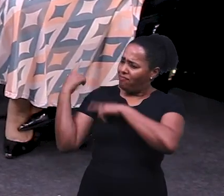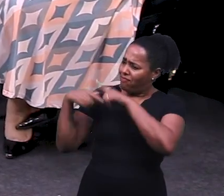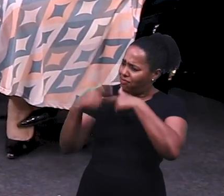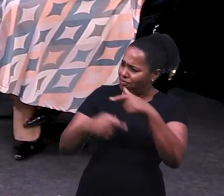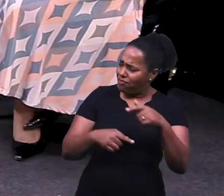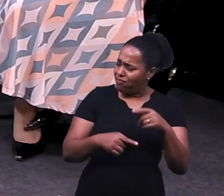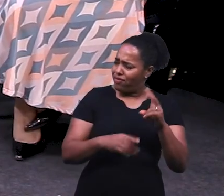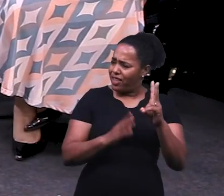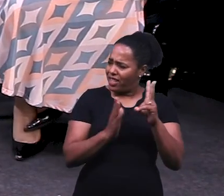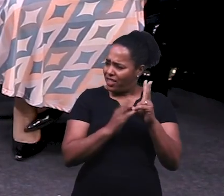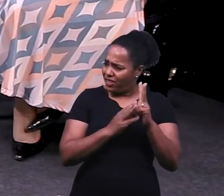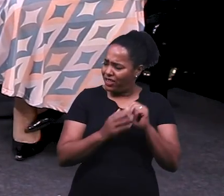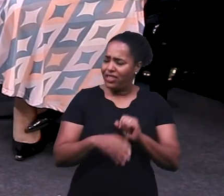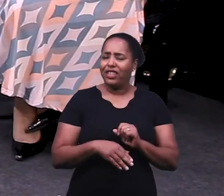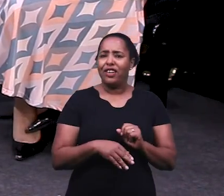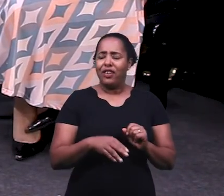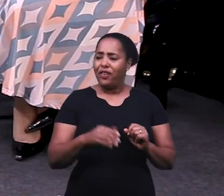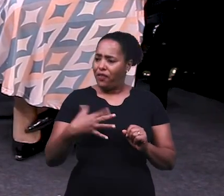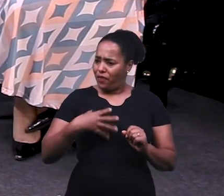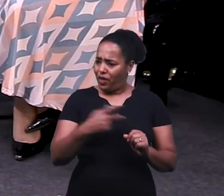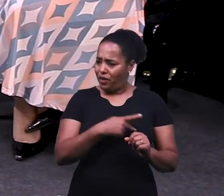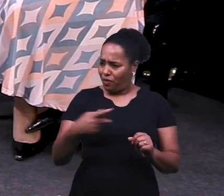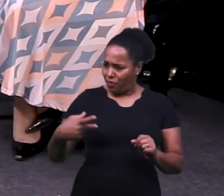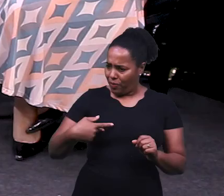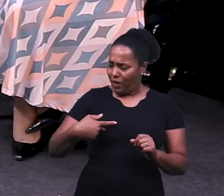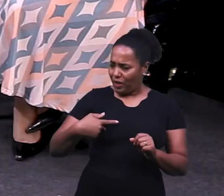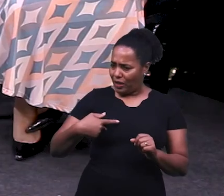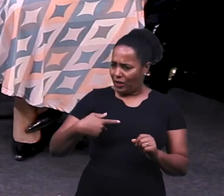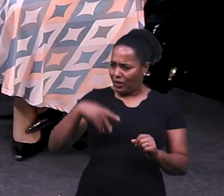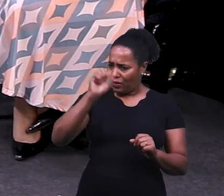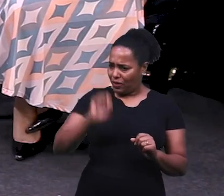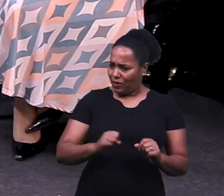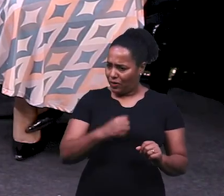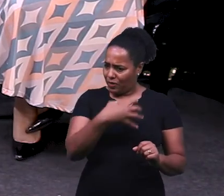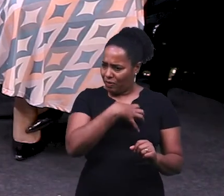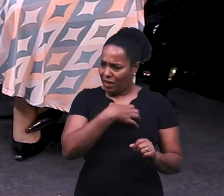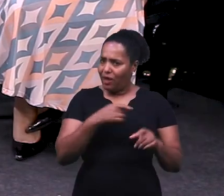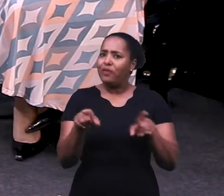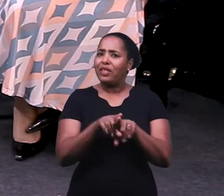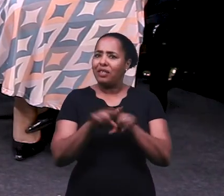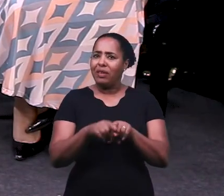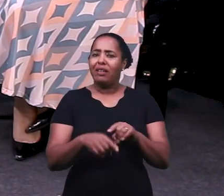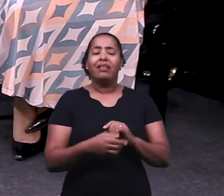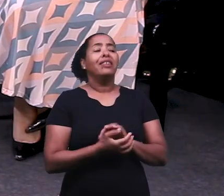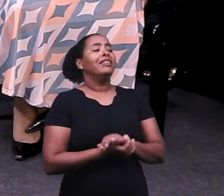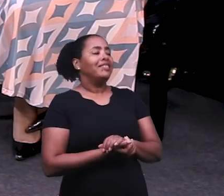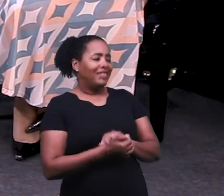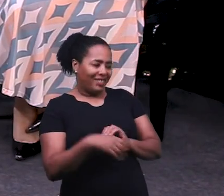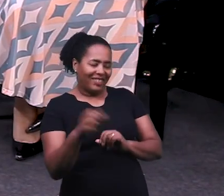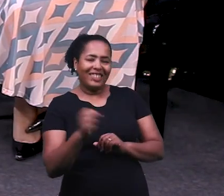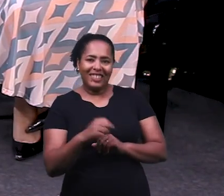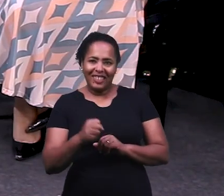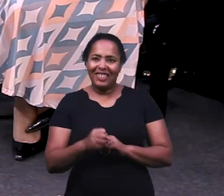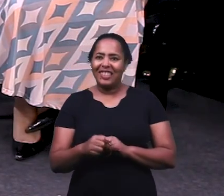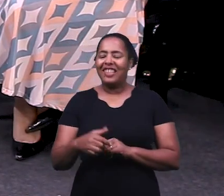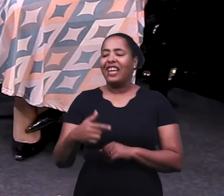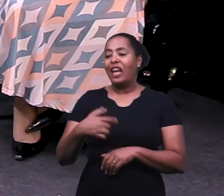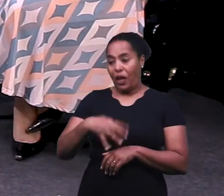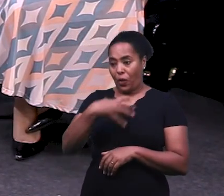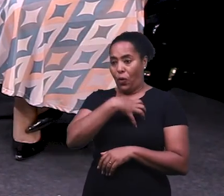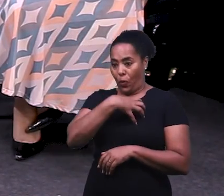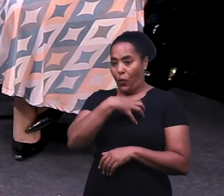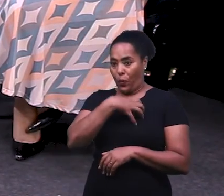de pastor Isso do aí. sul da Bahia. Isso Você é baiana também? mesmo. Então, o que acontece? Eu